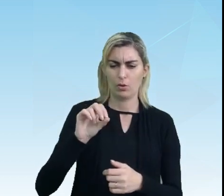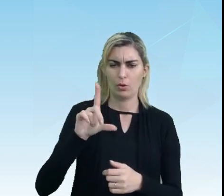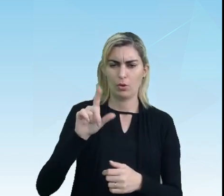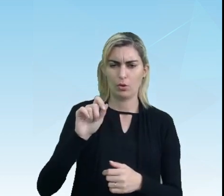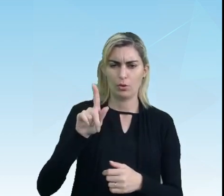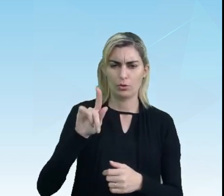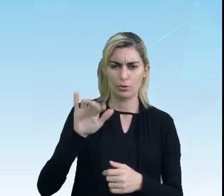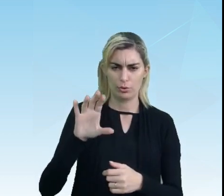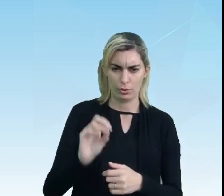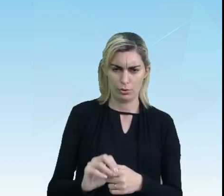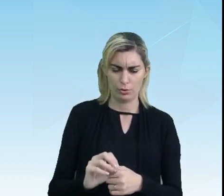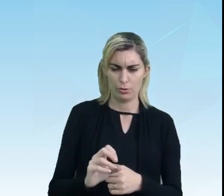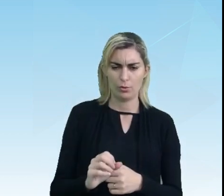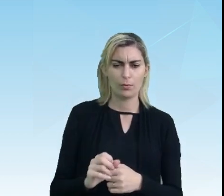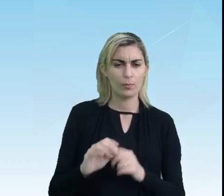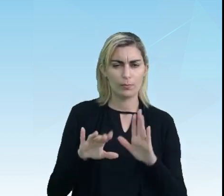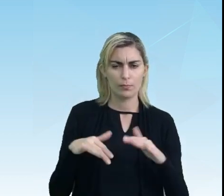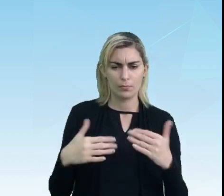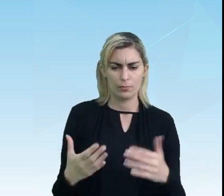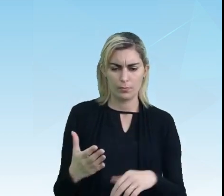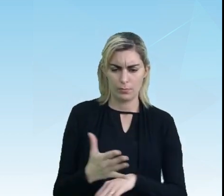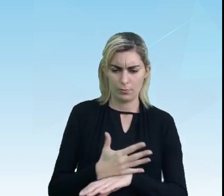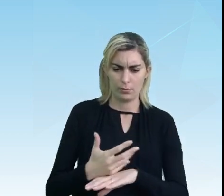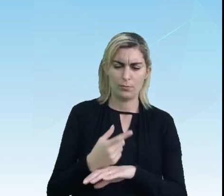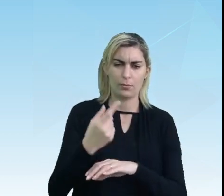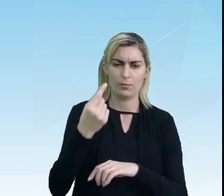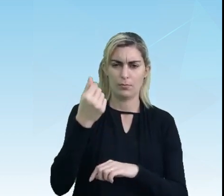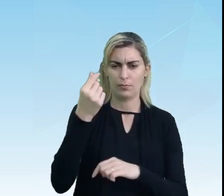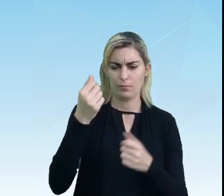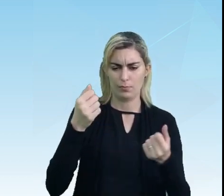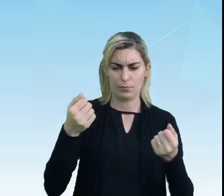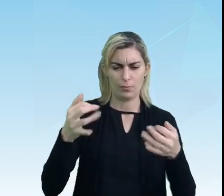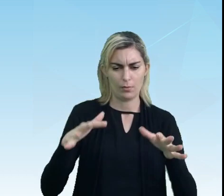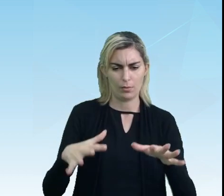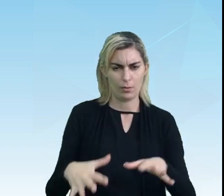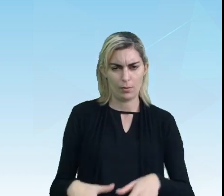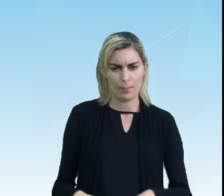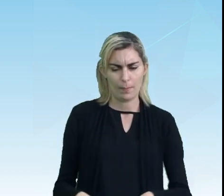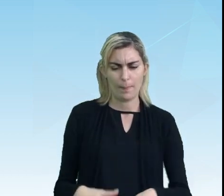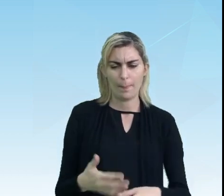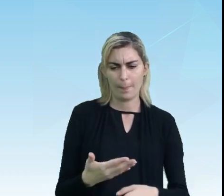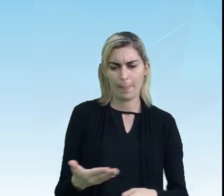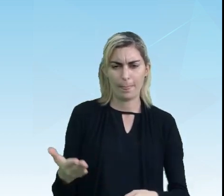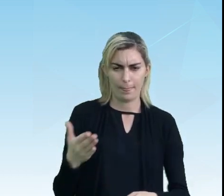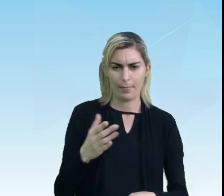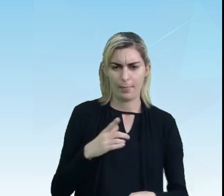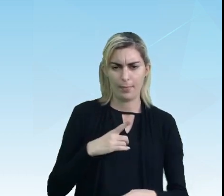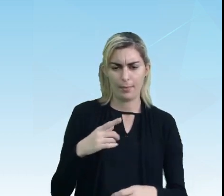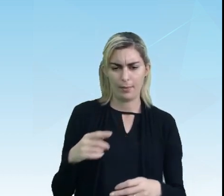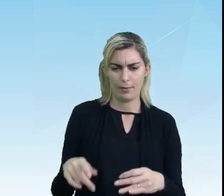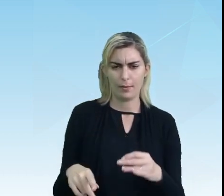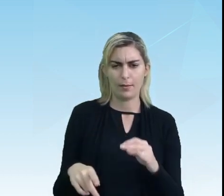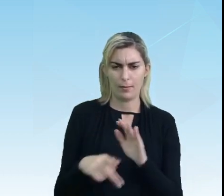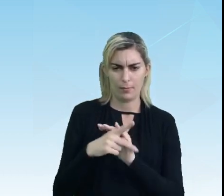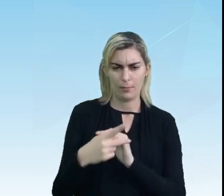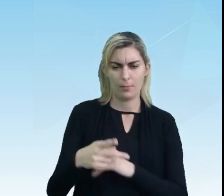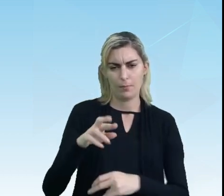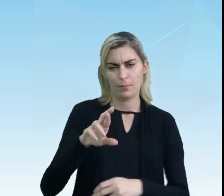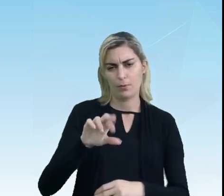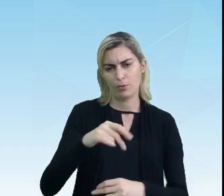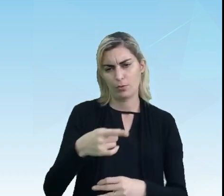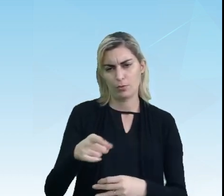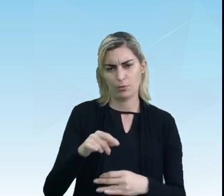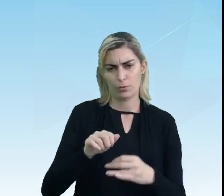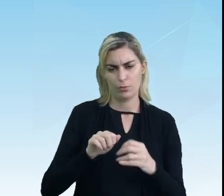essência. Então, o capital ele vai degradar, as condições da sua própria produção, ou seja,